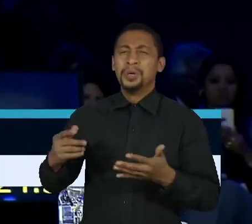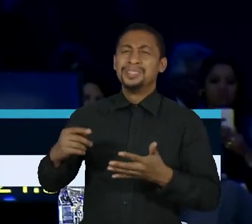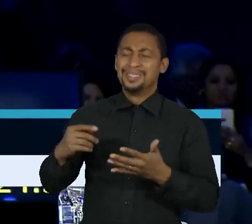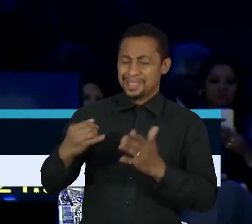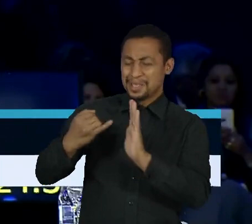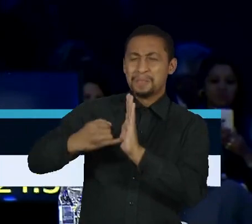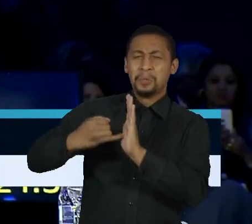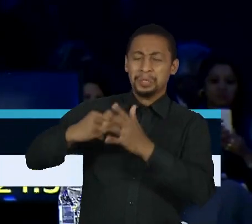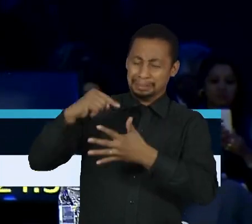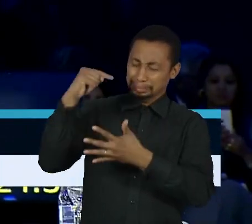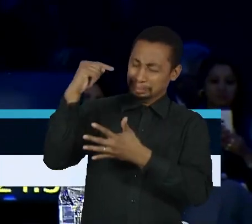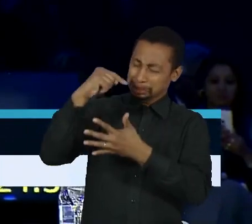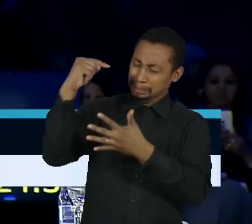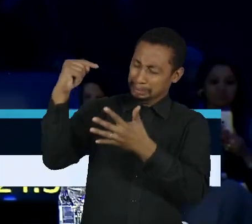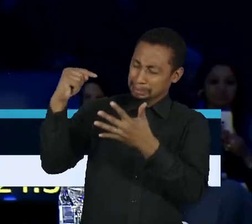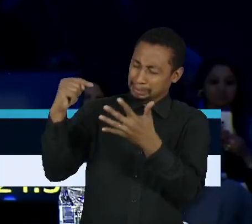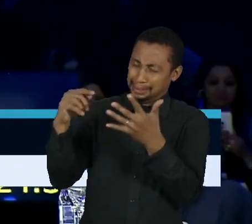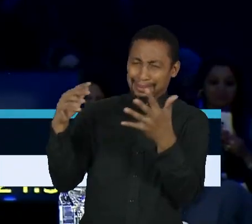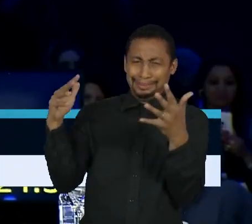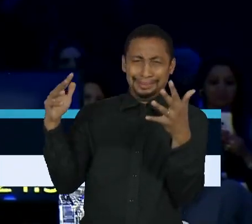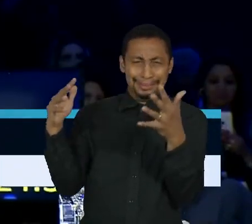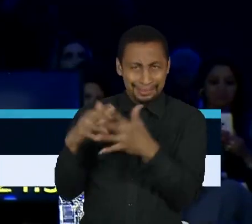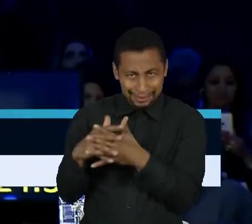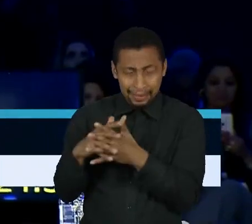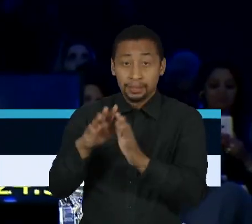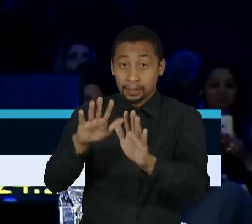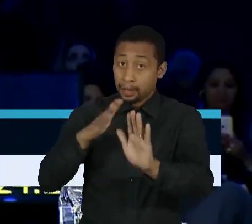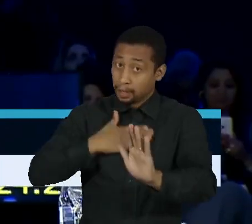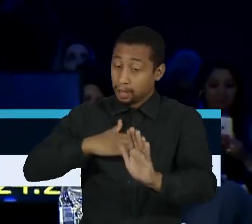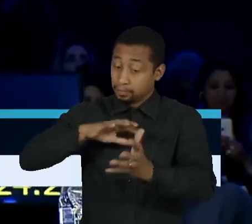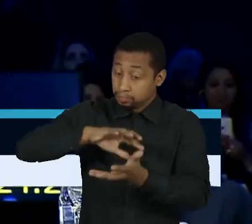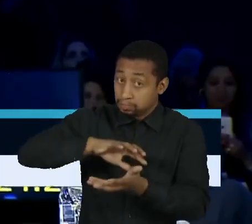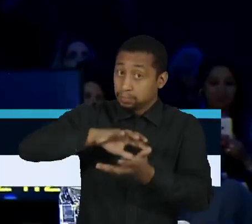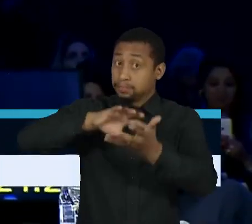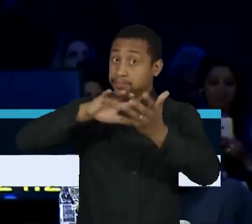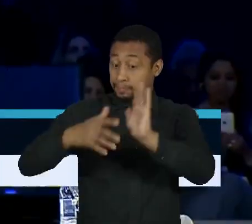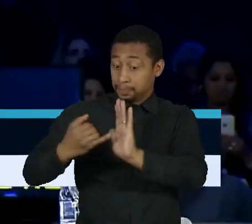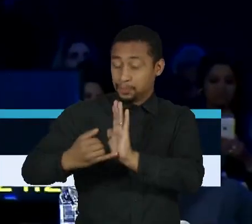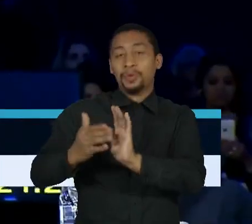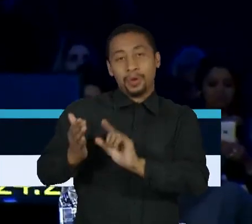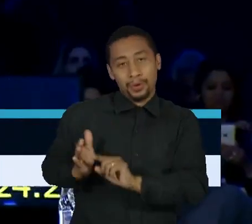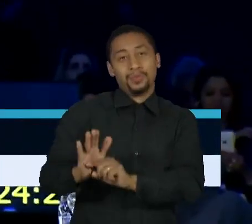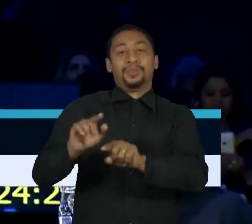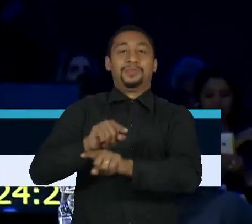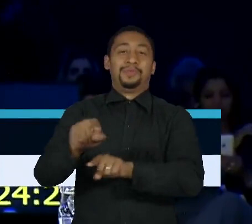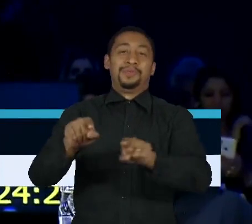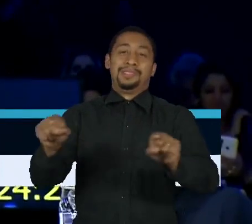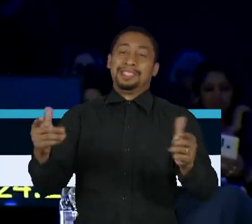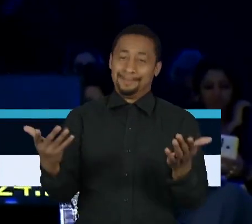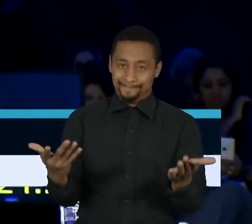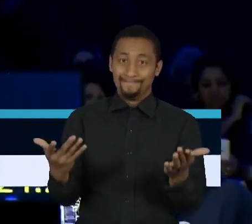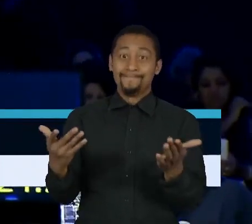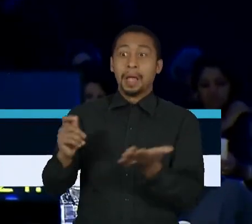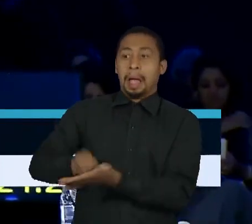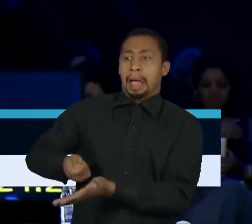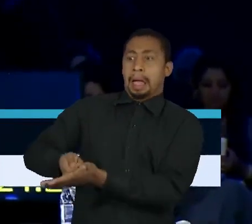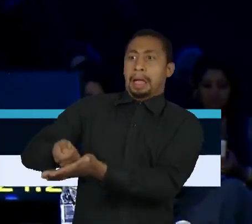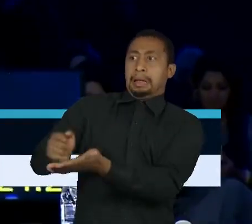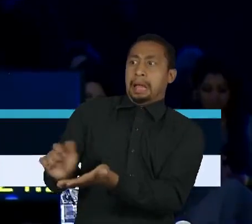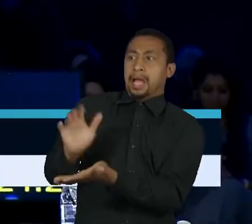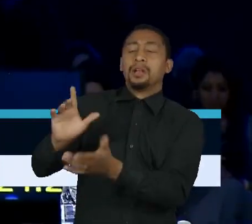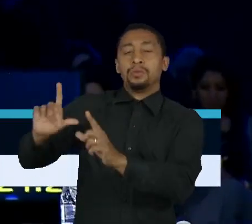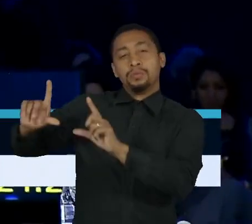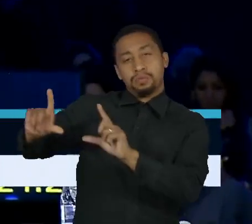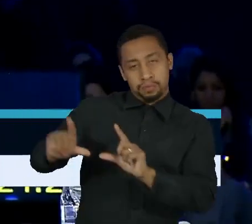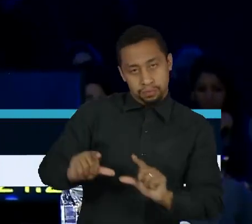a simplificação pode reduzir custos, custo Brasil, diminuir judicialização, trazer